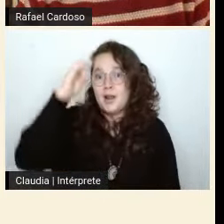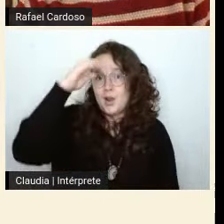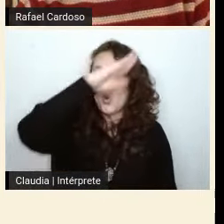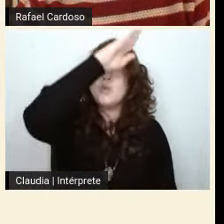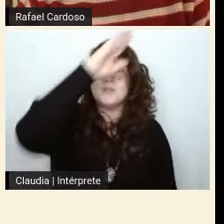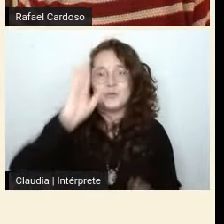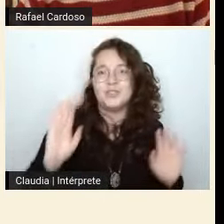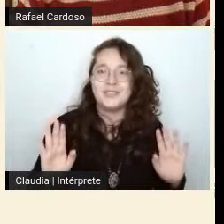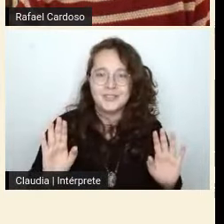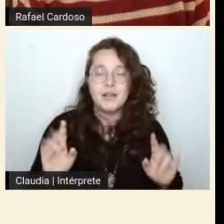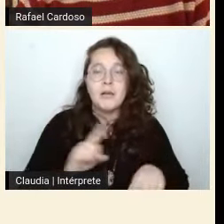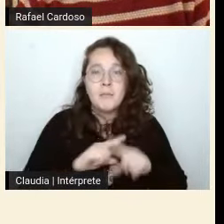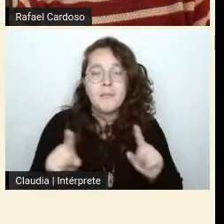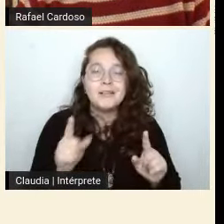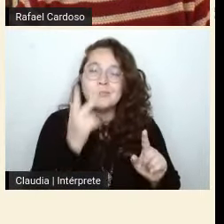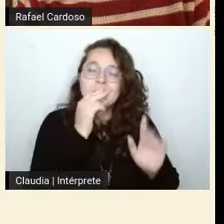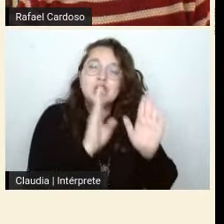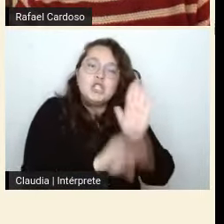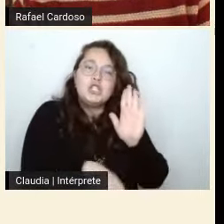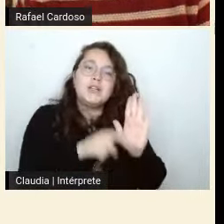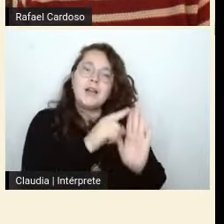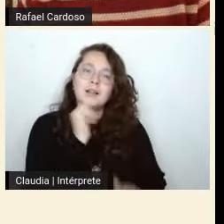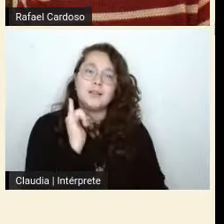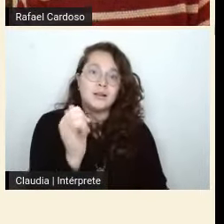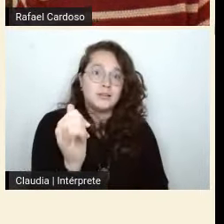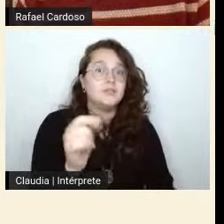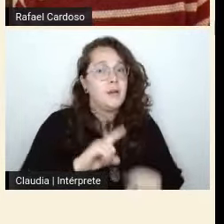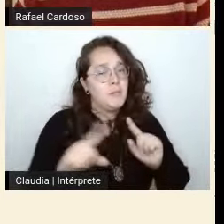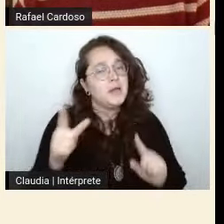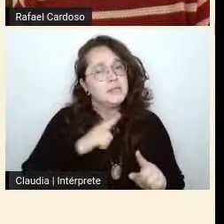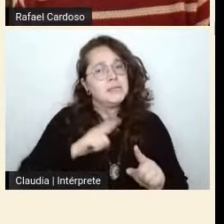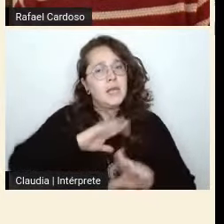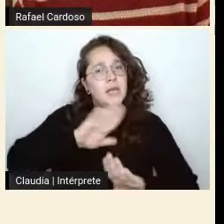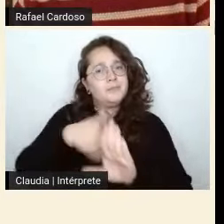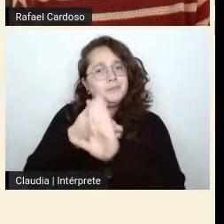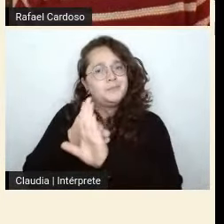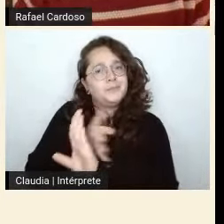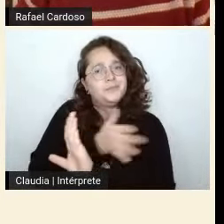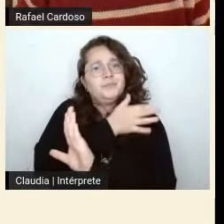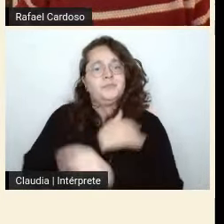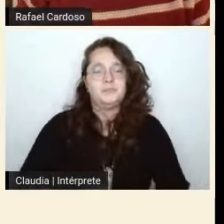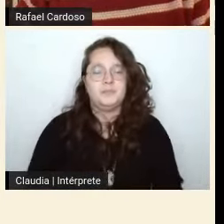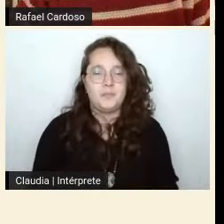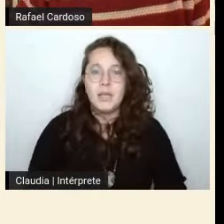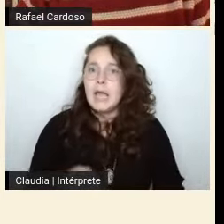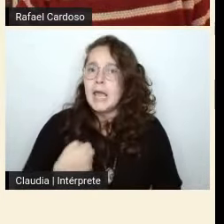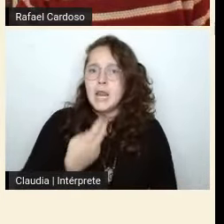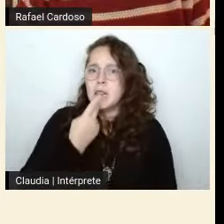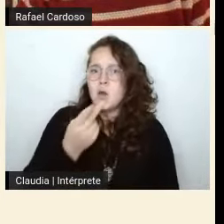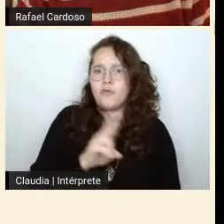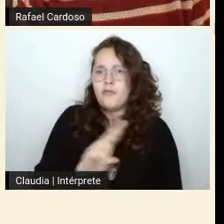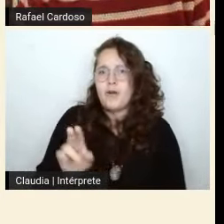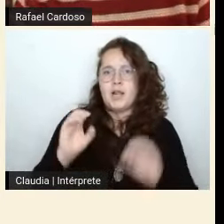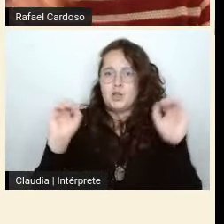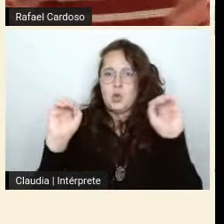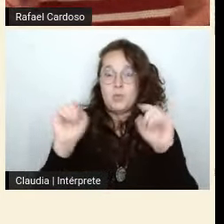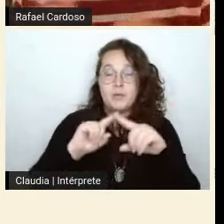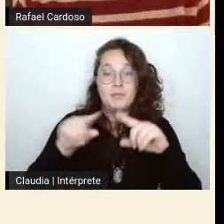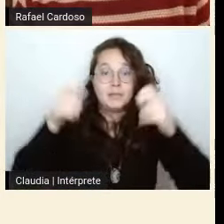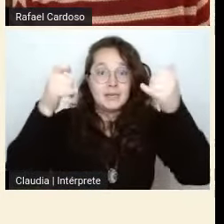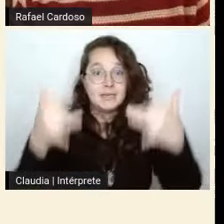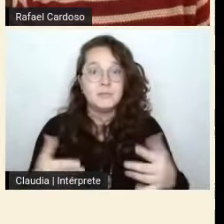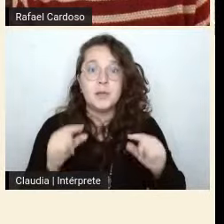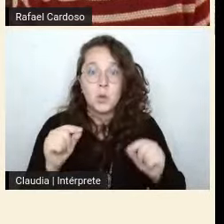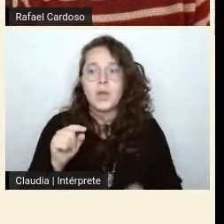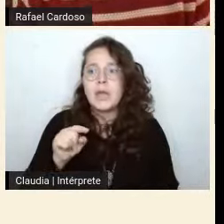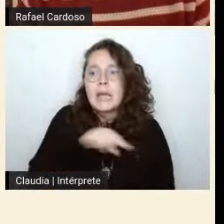ausente da narrativa, exceto nas entrelinhas. Sem citar nomes, Lorival designa o que ele chama de